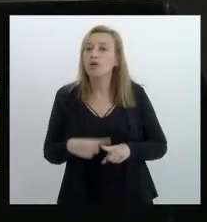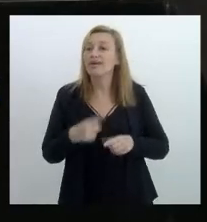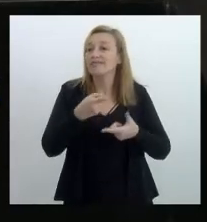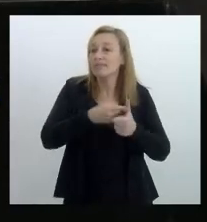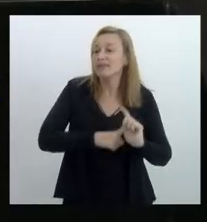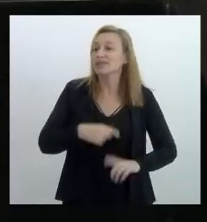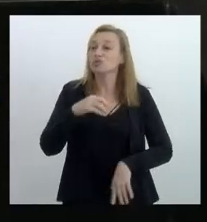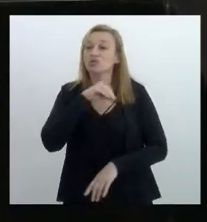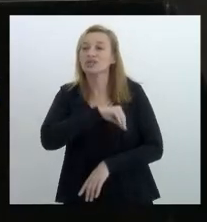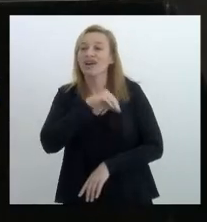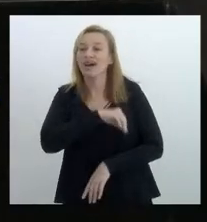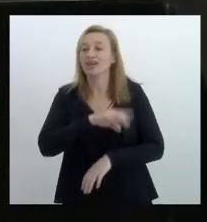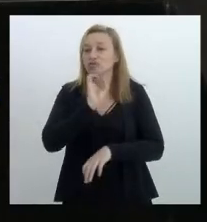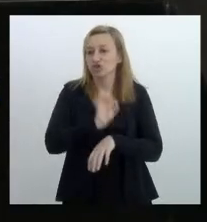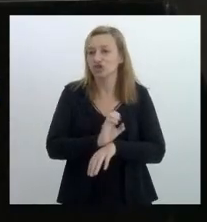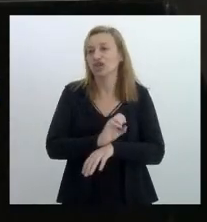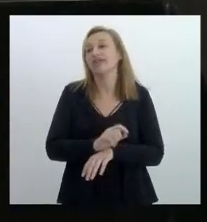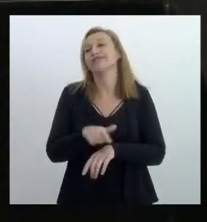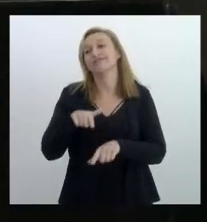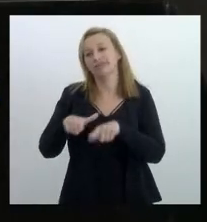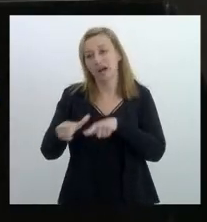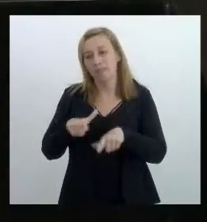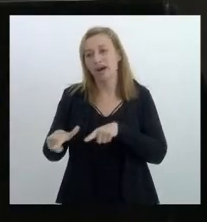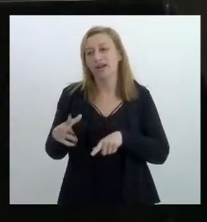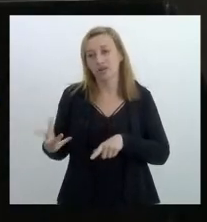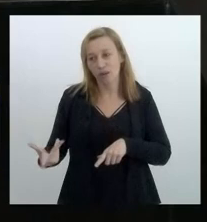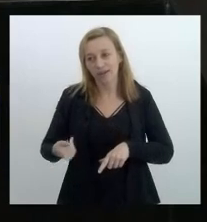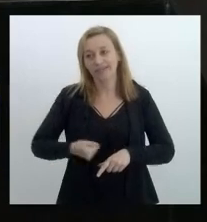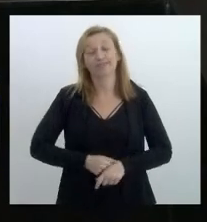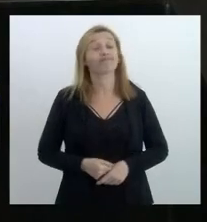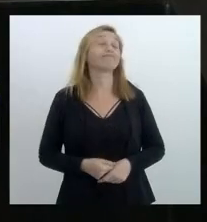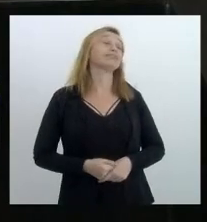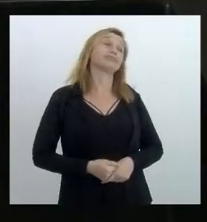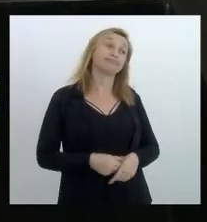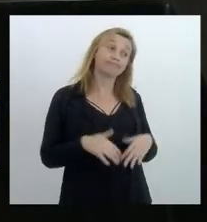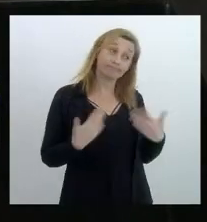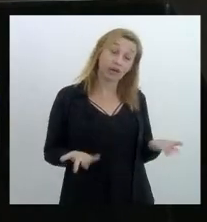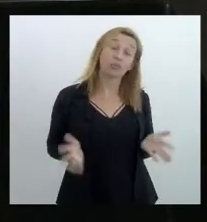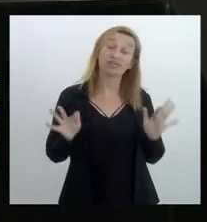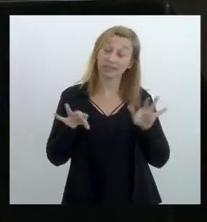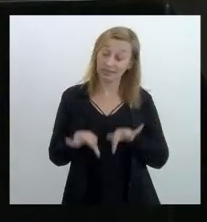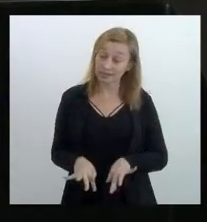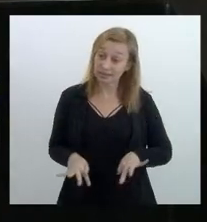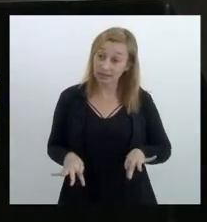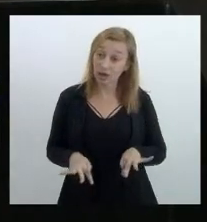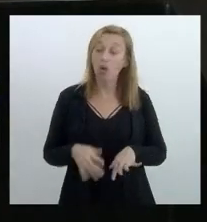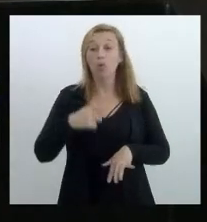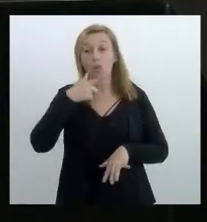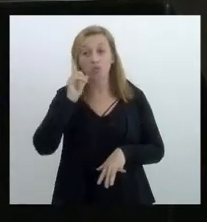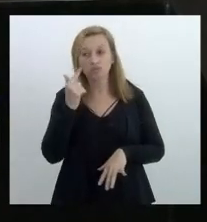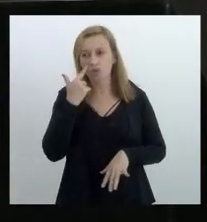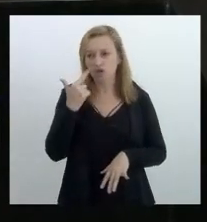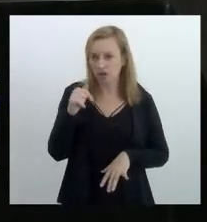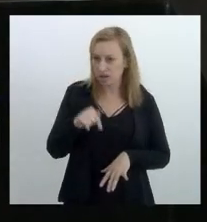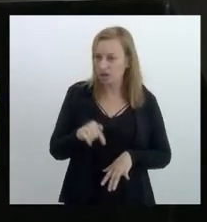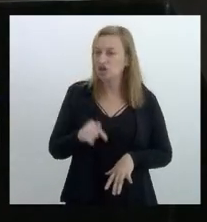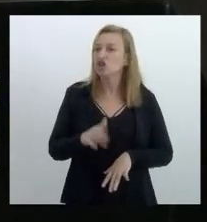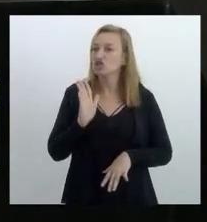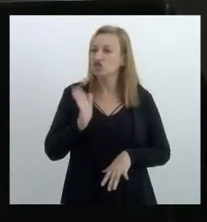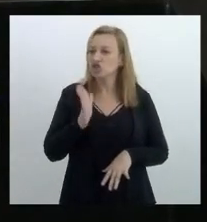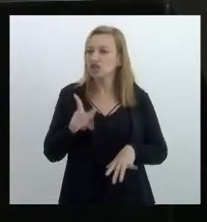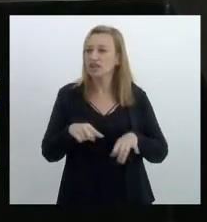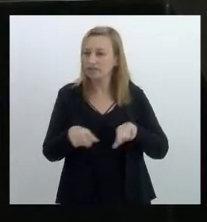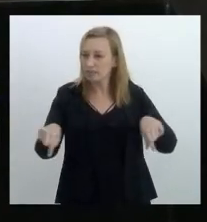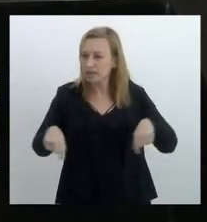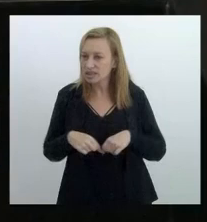do salário do Estado e prestam serviço de qualidade. Então, para terminar... eu ontem ouvi aqui, eu já estava até na minha